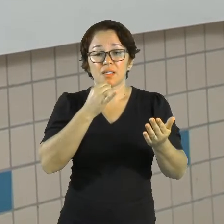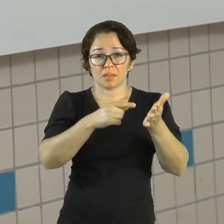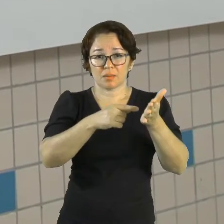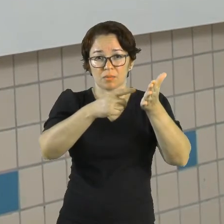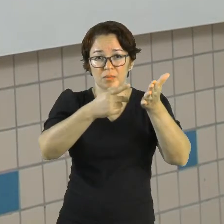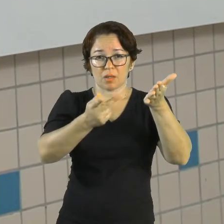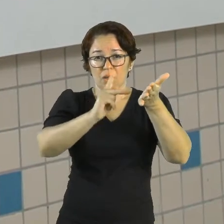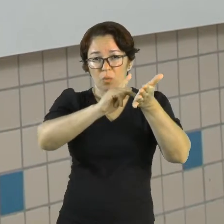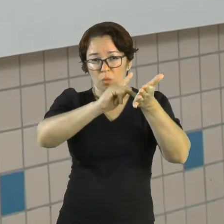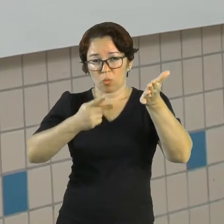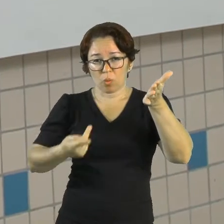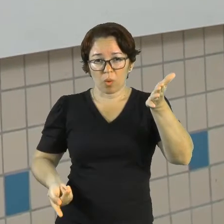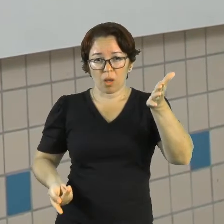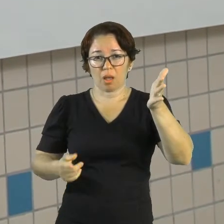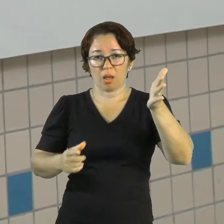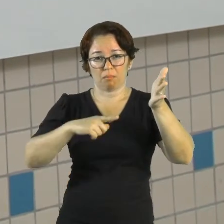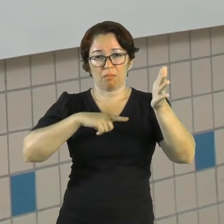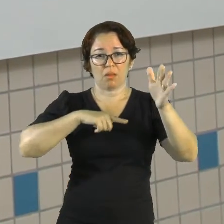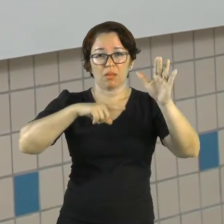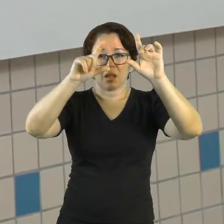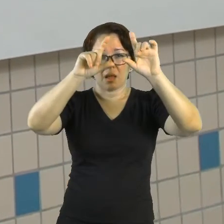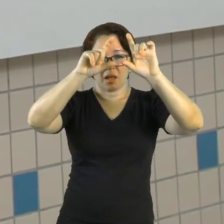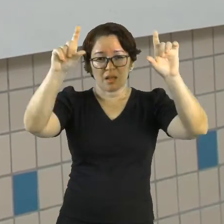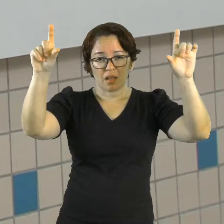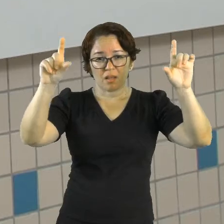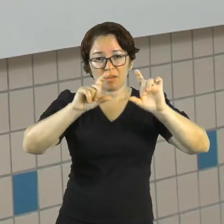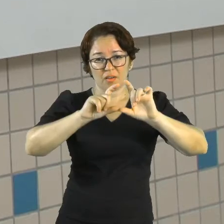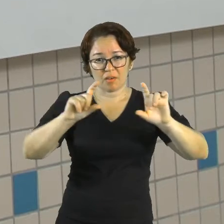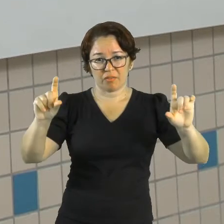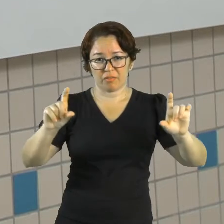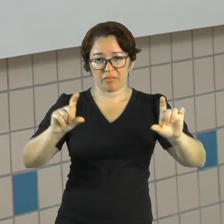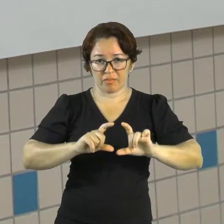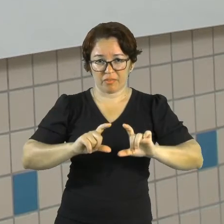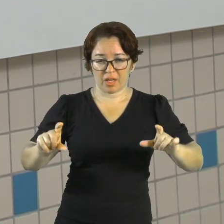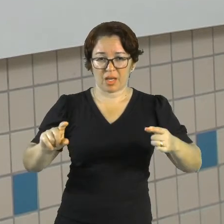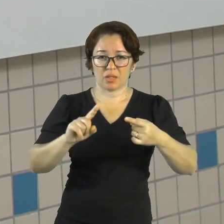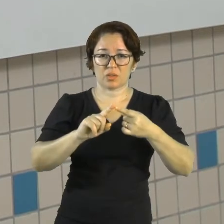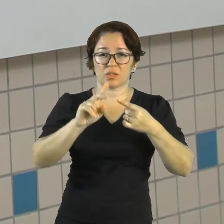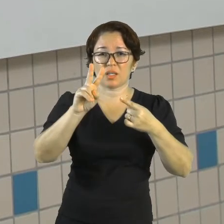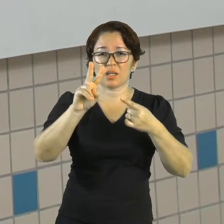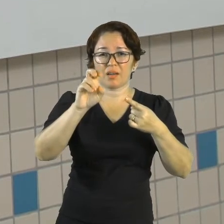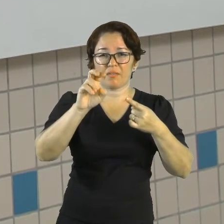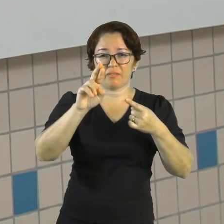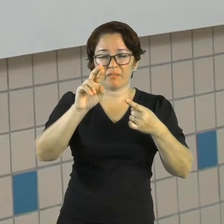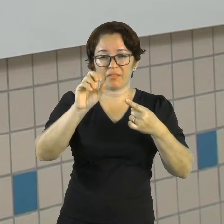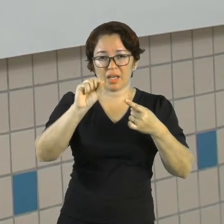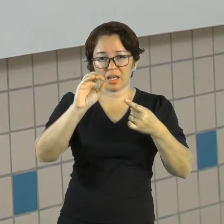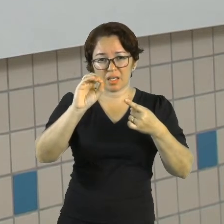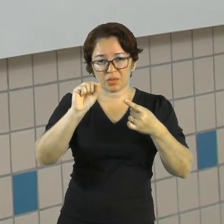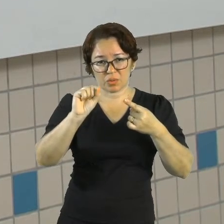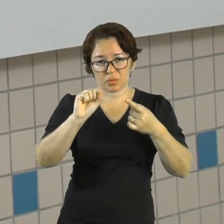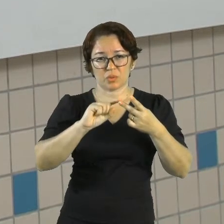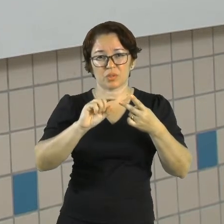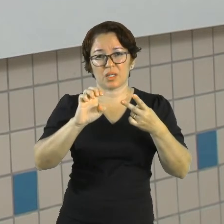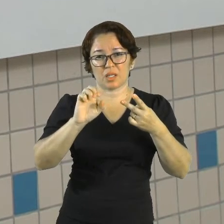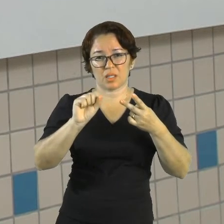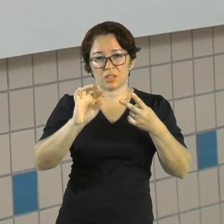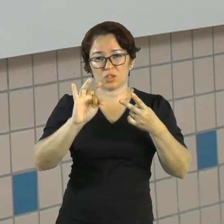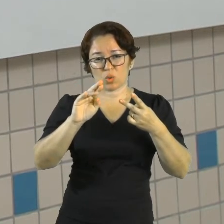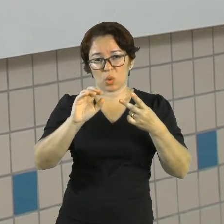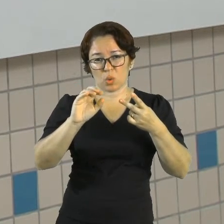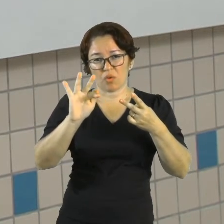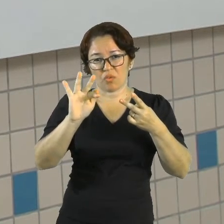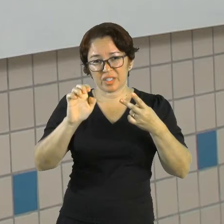que vocês acham? Gostaram do poema? Interessante, né? E o tema urgente? Será por que o